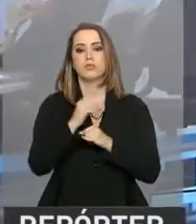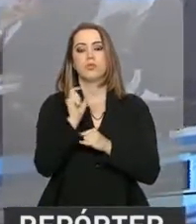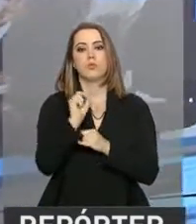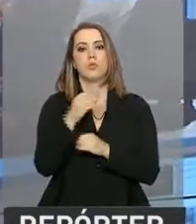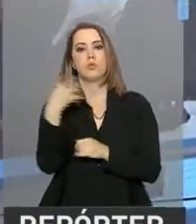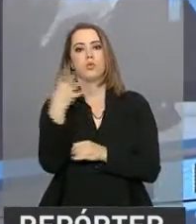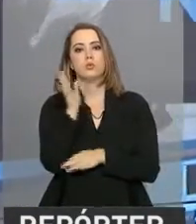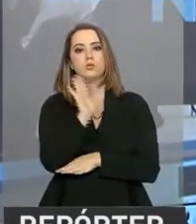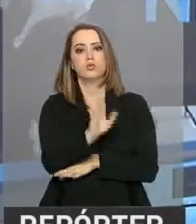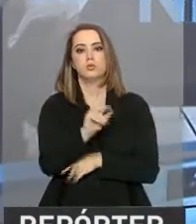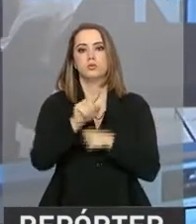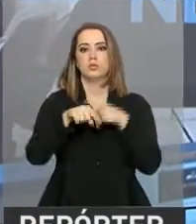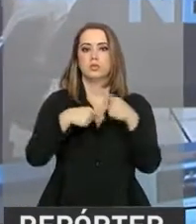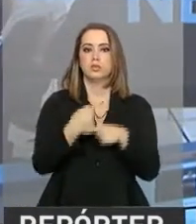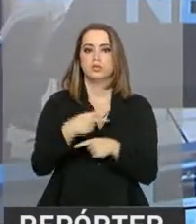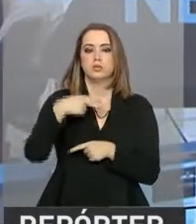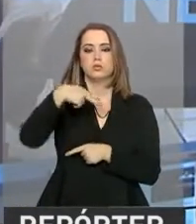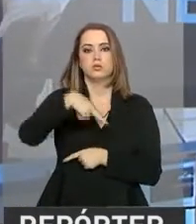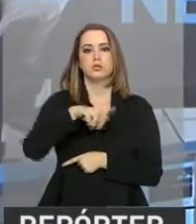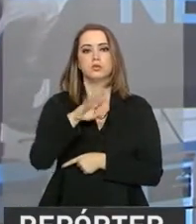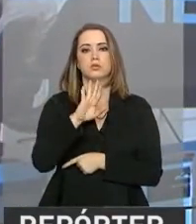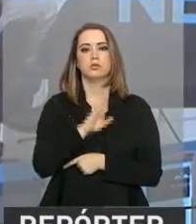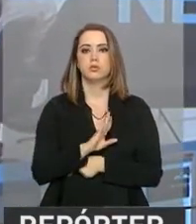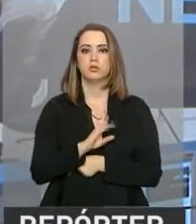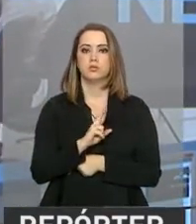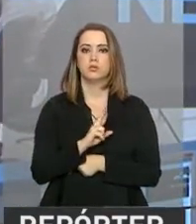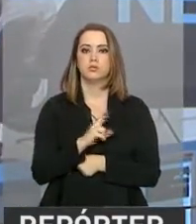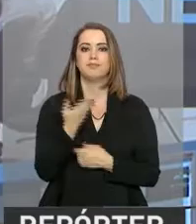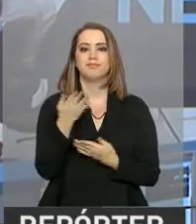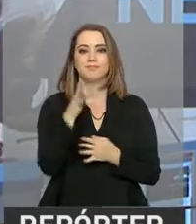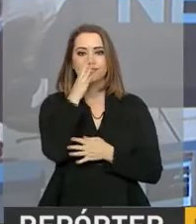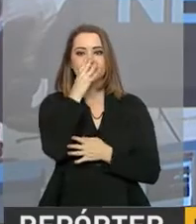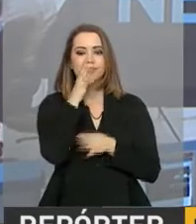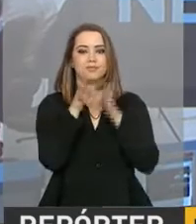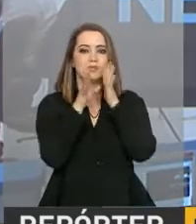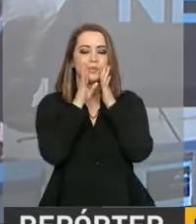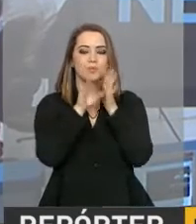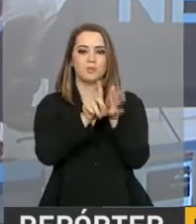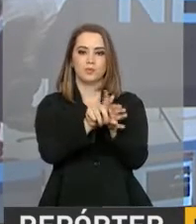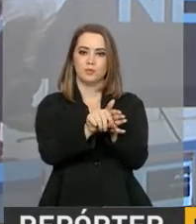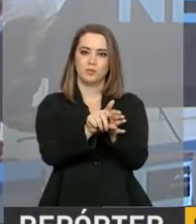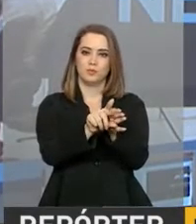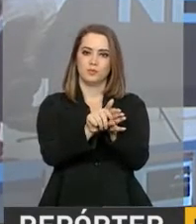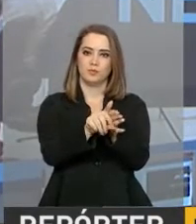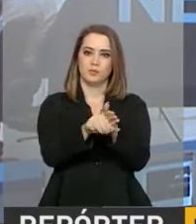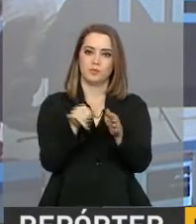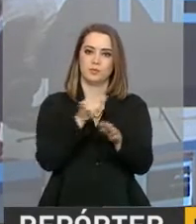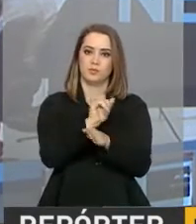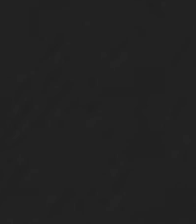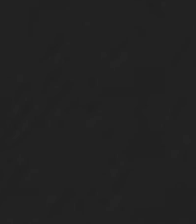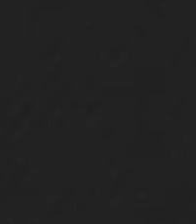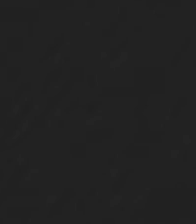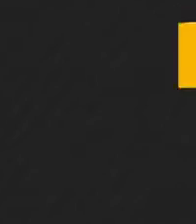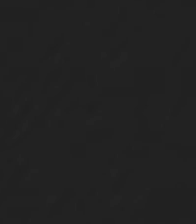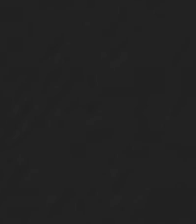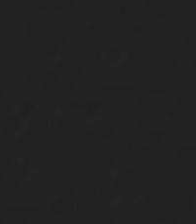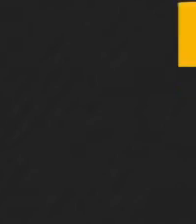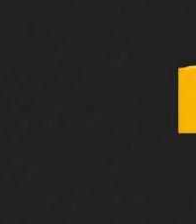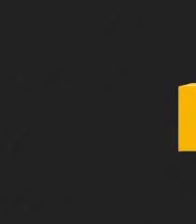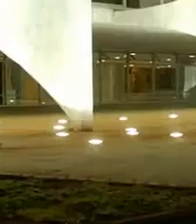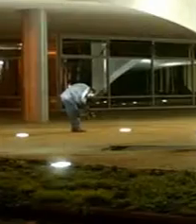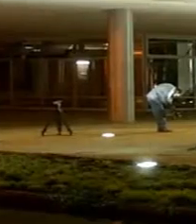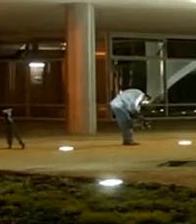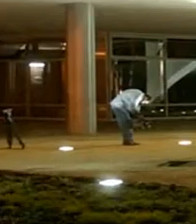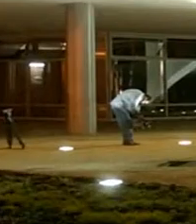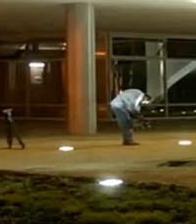às 16h na próxima edição do Repórter NBR. Acompanhe também as novidades em nossas redes sociais. We'll be right back.